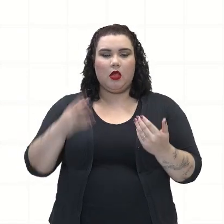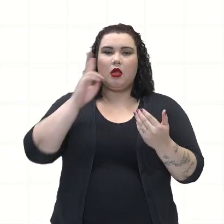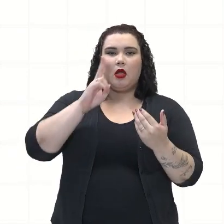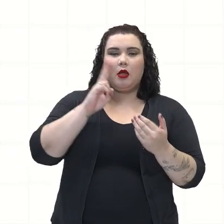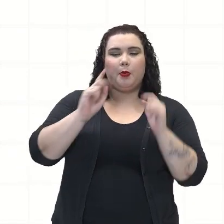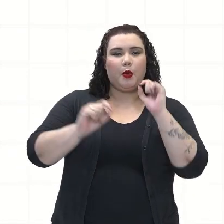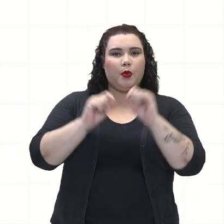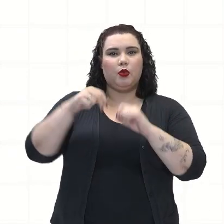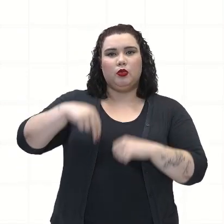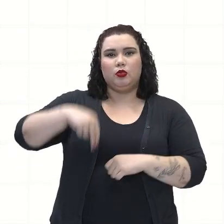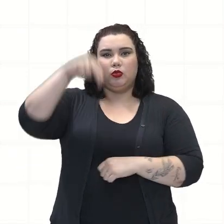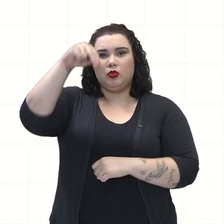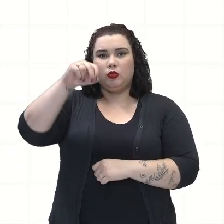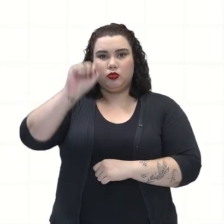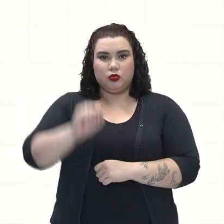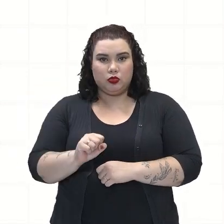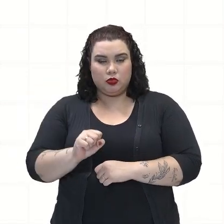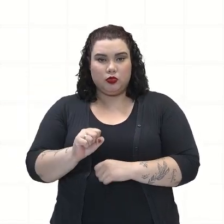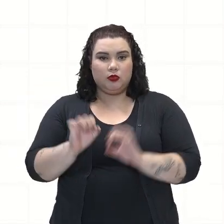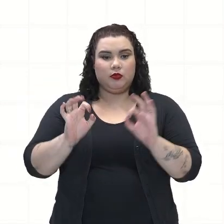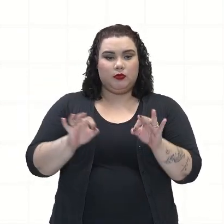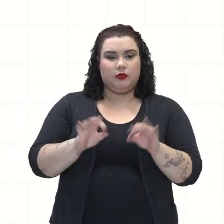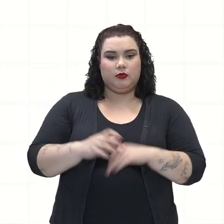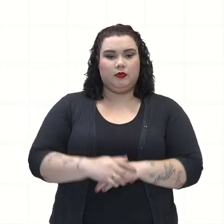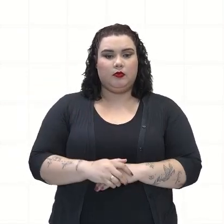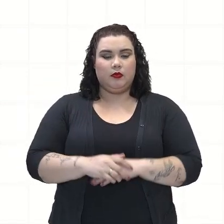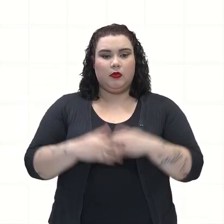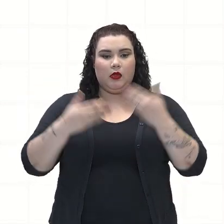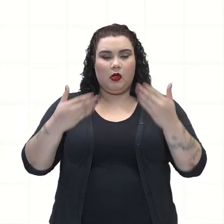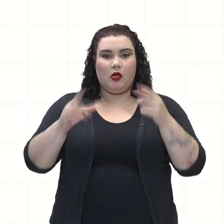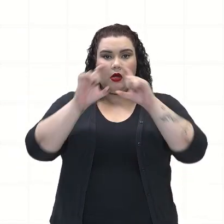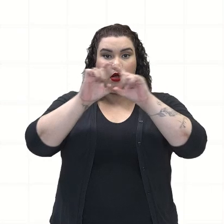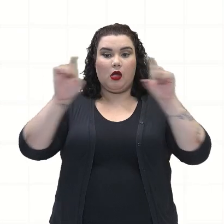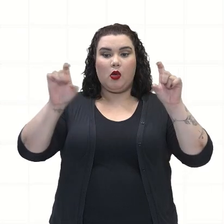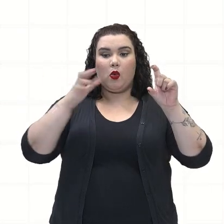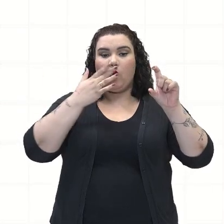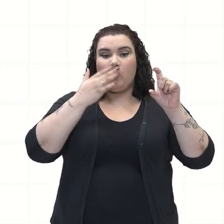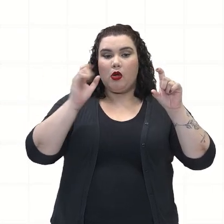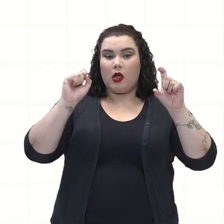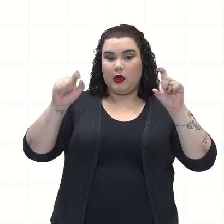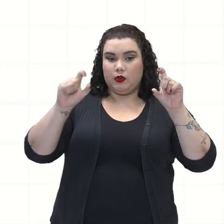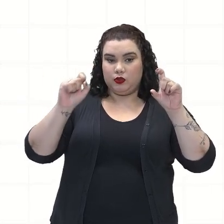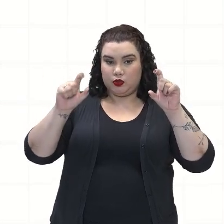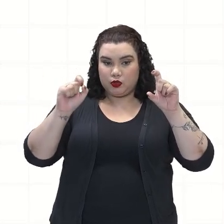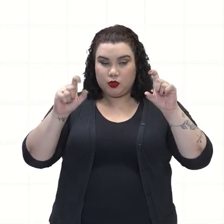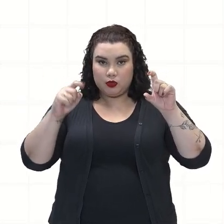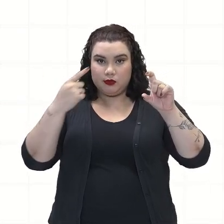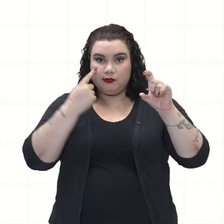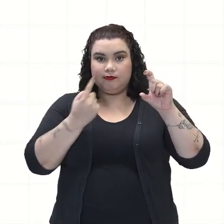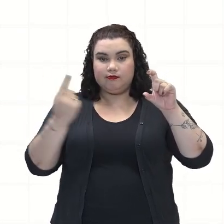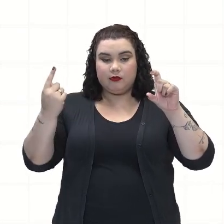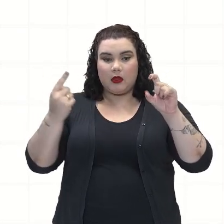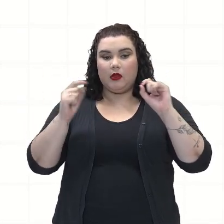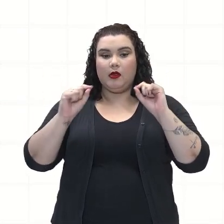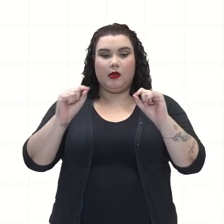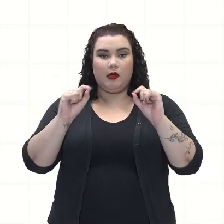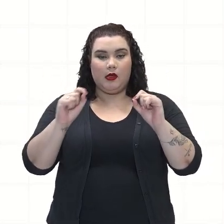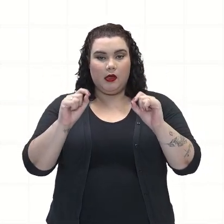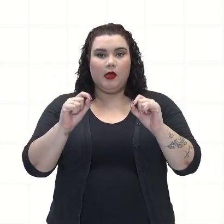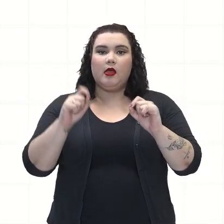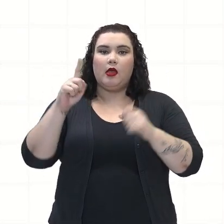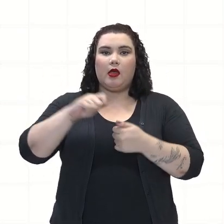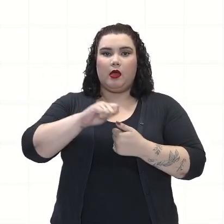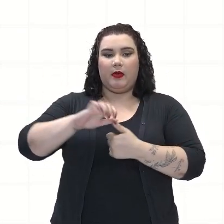cardeais, tá? Norte e sul, por exemplo. Então essa faixa que está em azul, essa porção do território que está em azul, ela é a